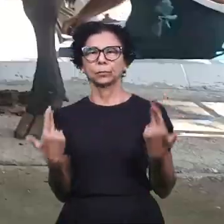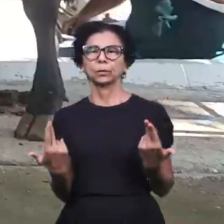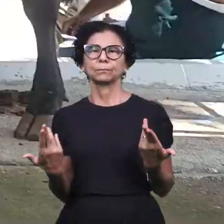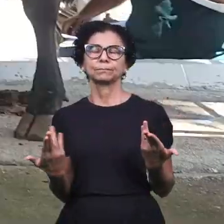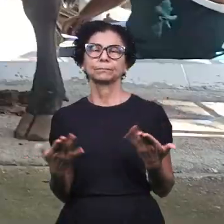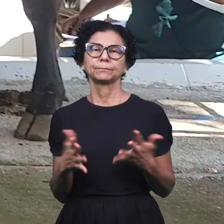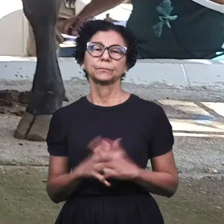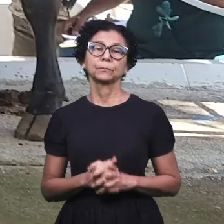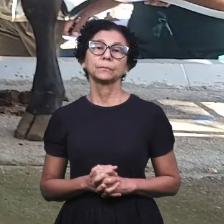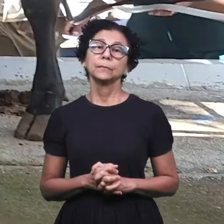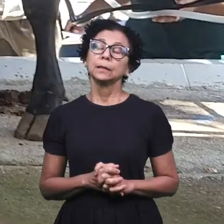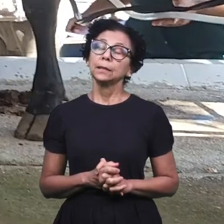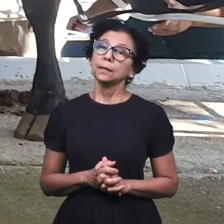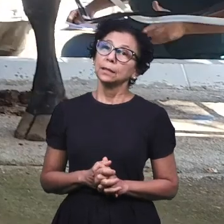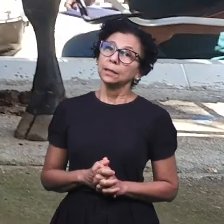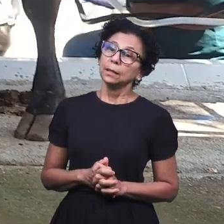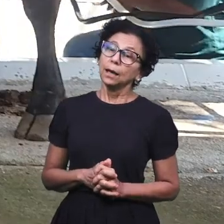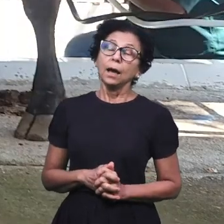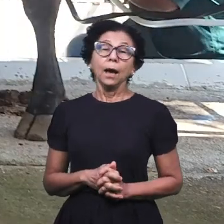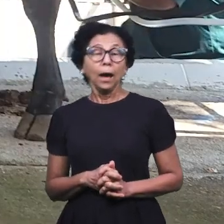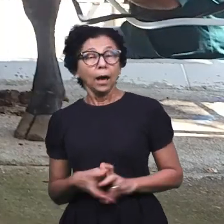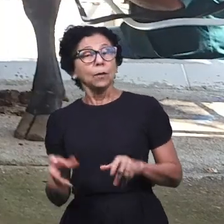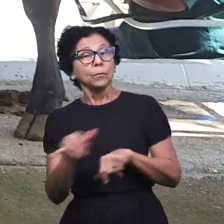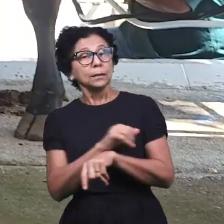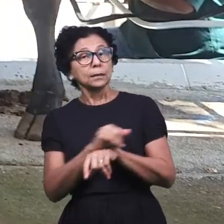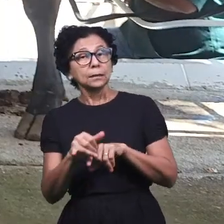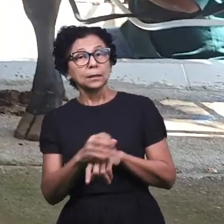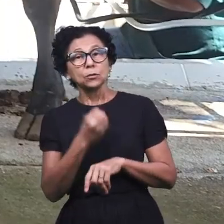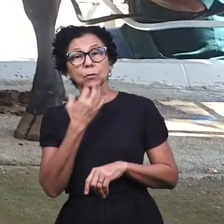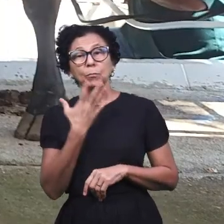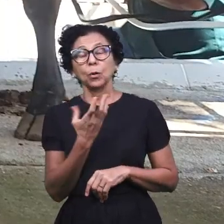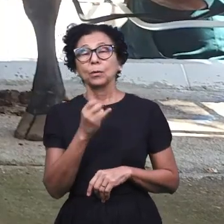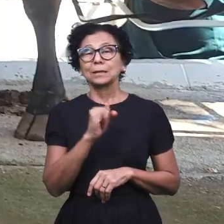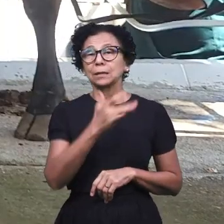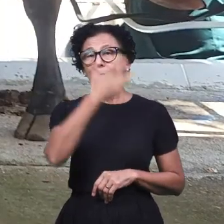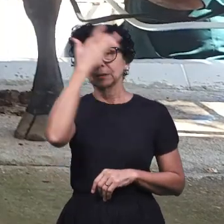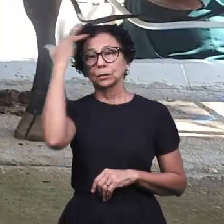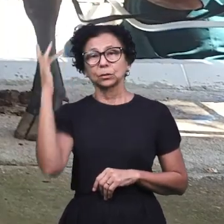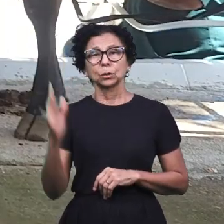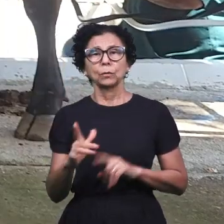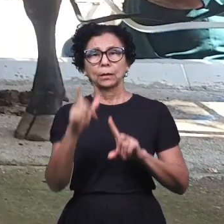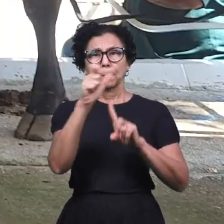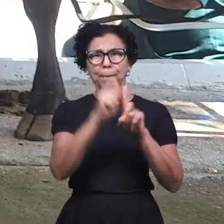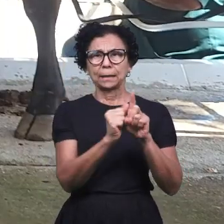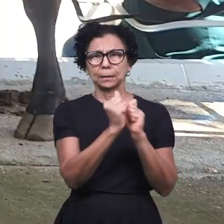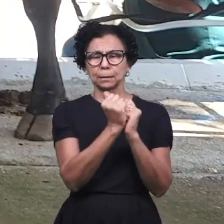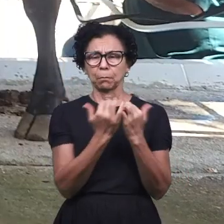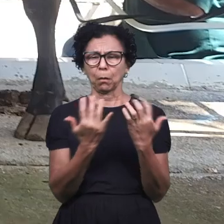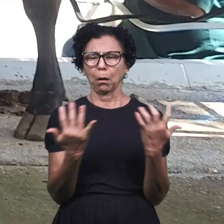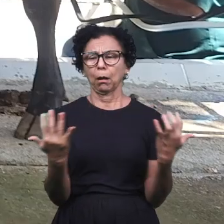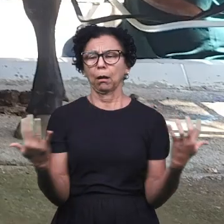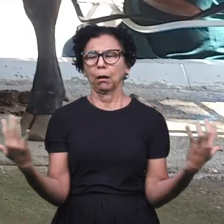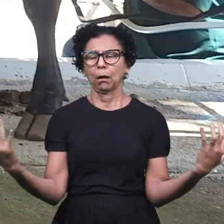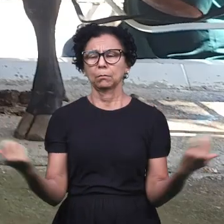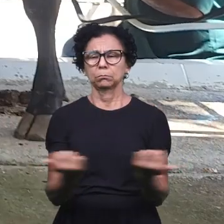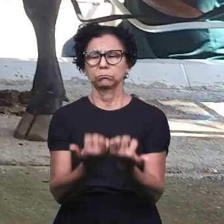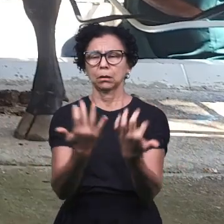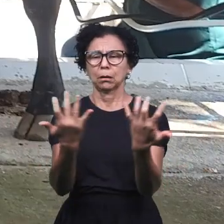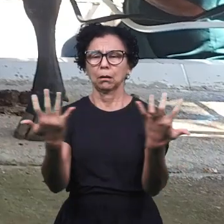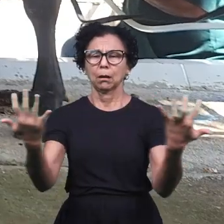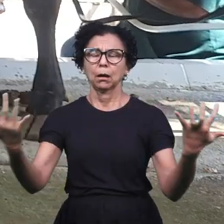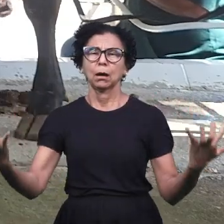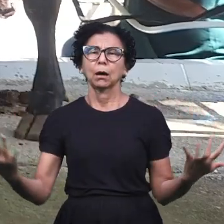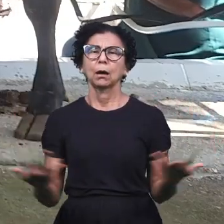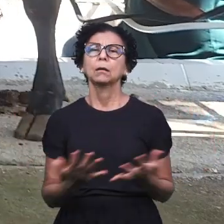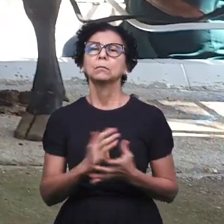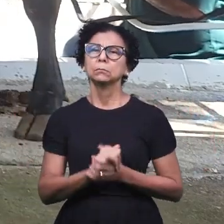este. É um resultado bom, é uma alternativa para quem tem uma plantação de banana, que pode